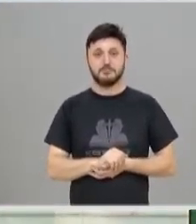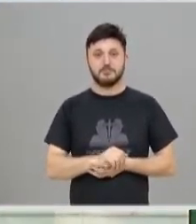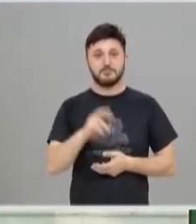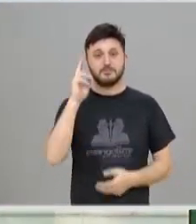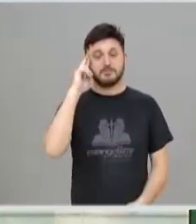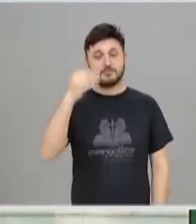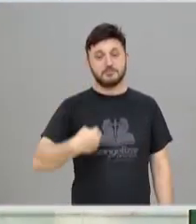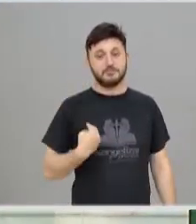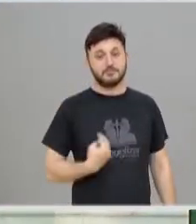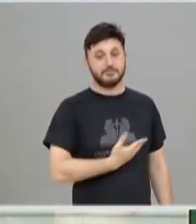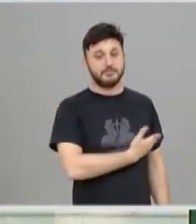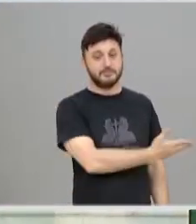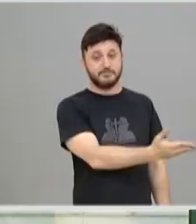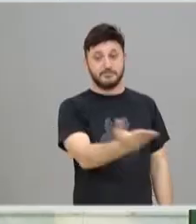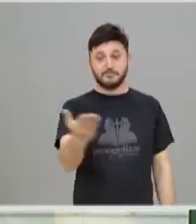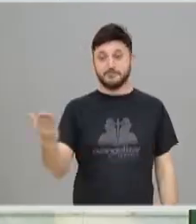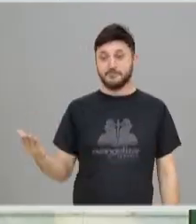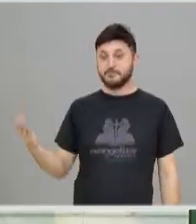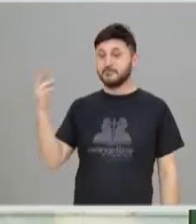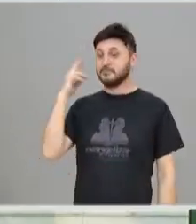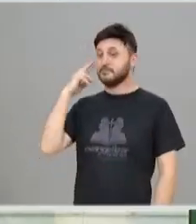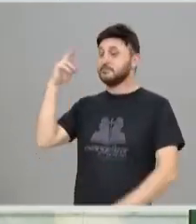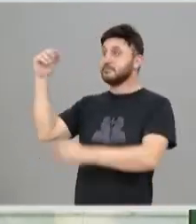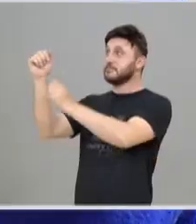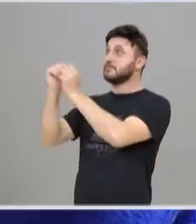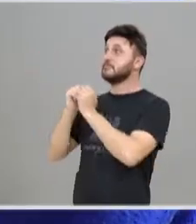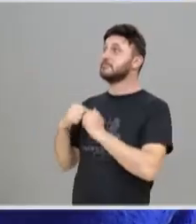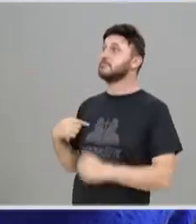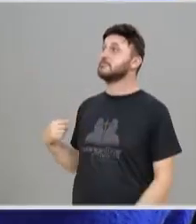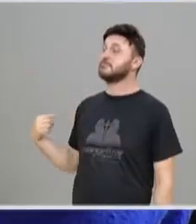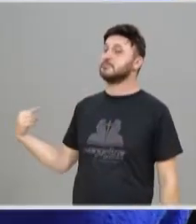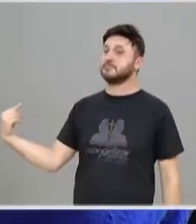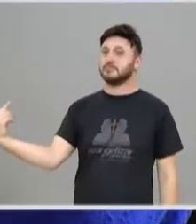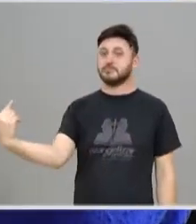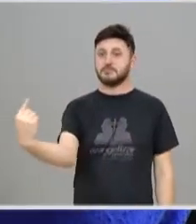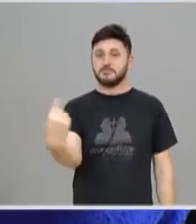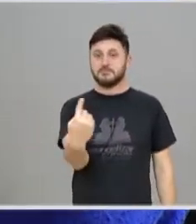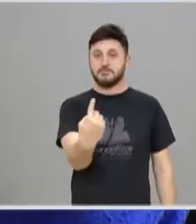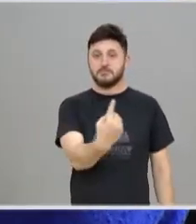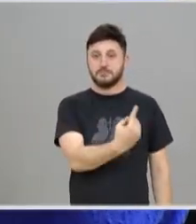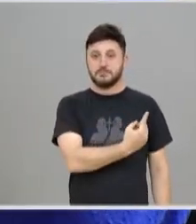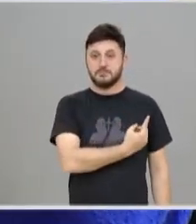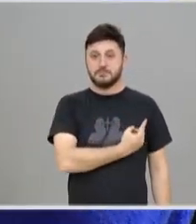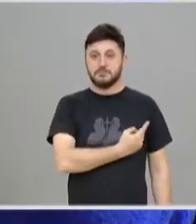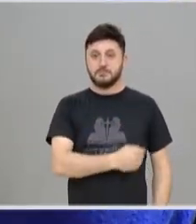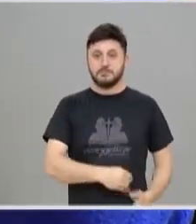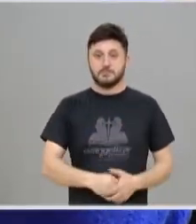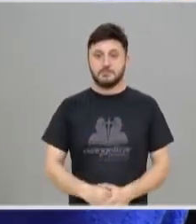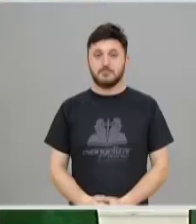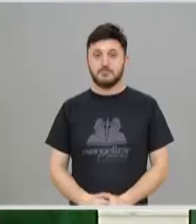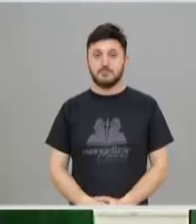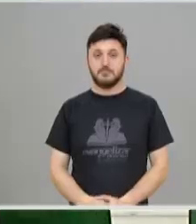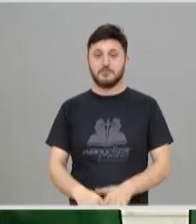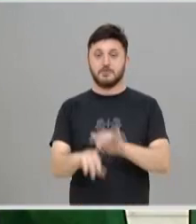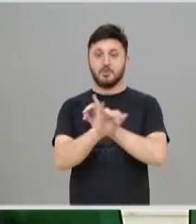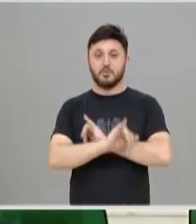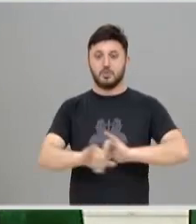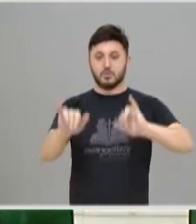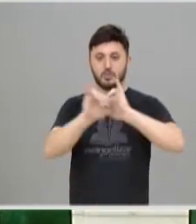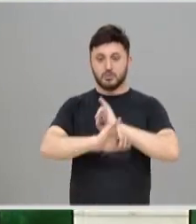O Senhor esteja convosco. Ele está no meio de